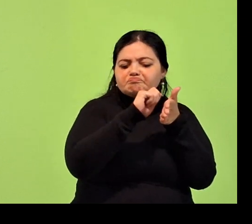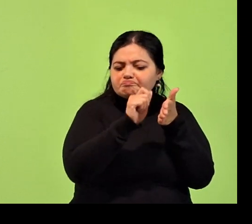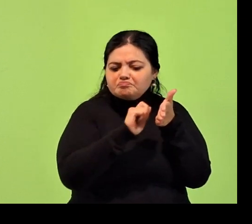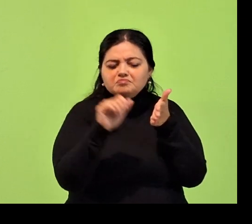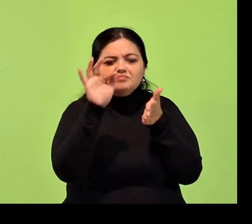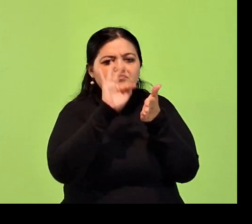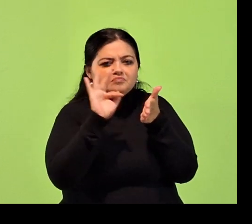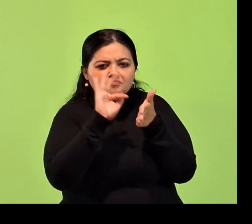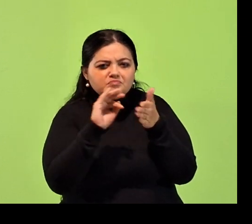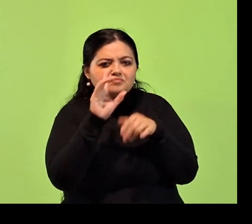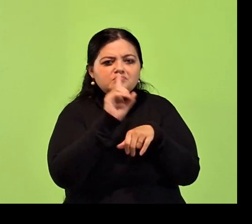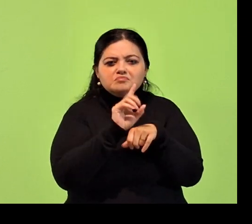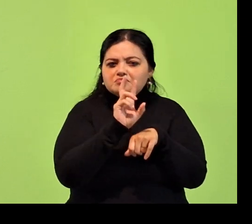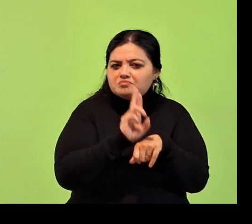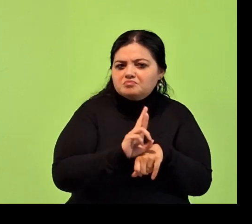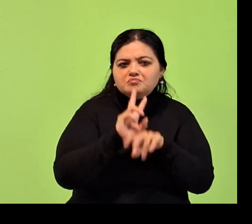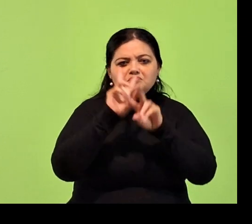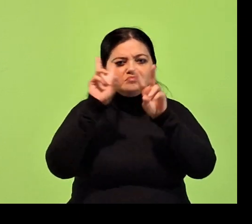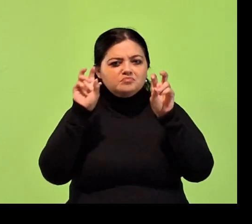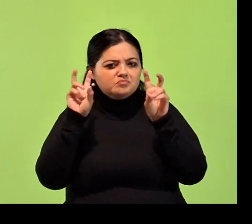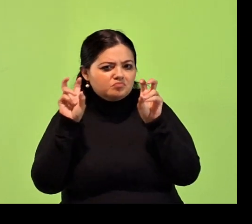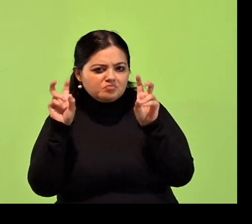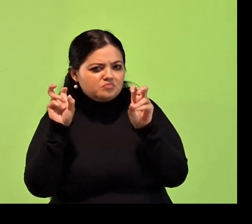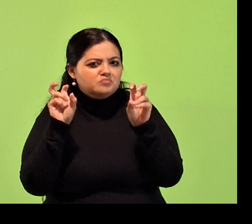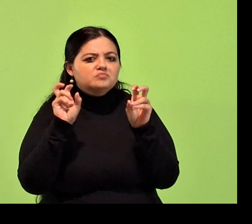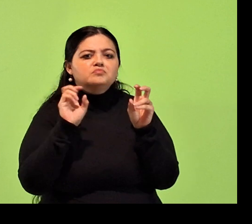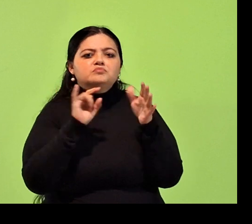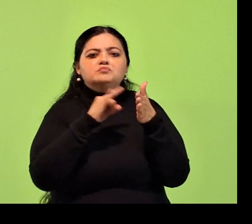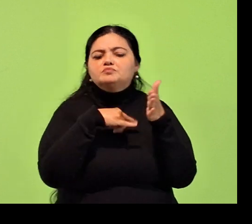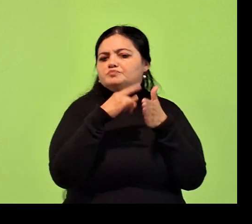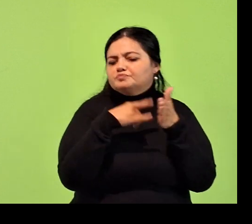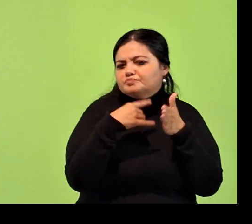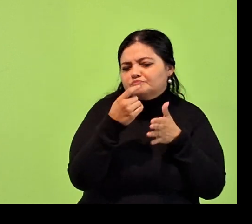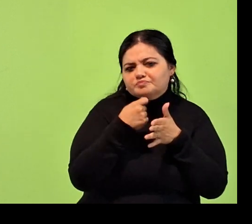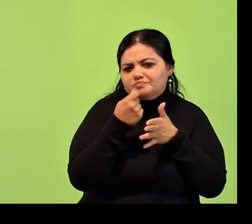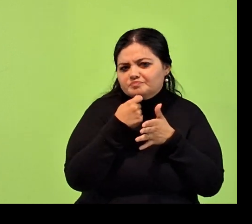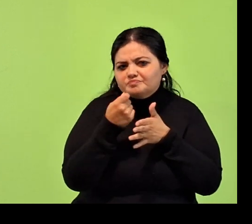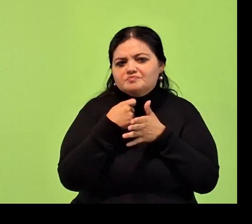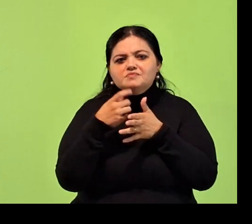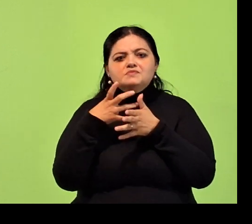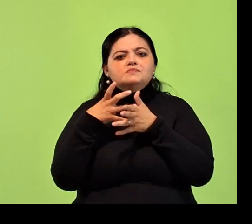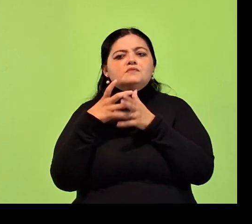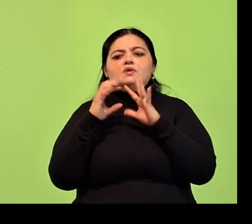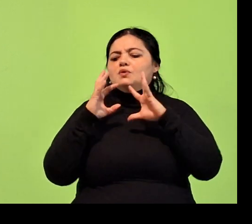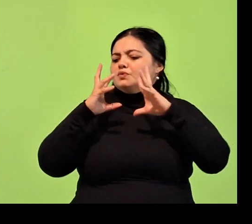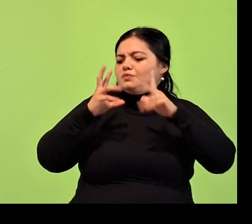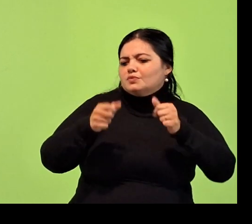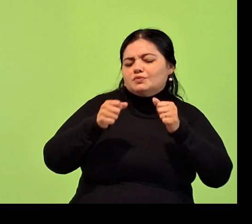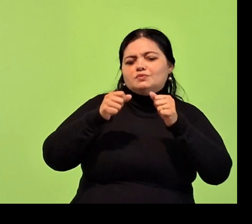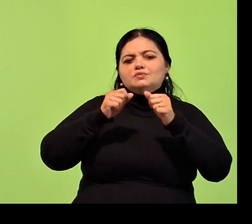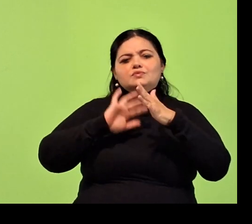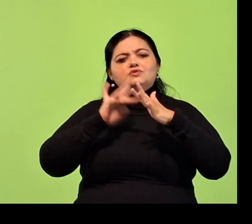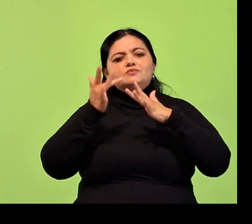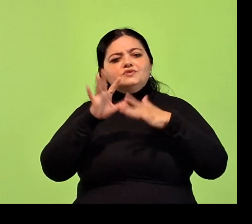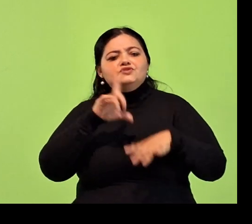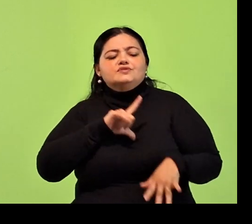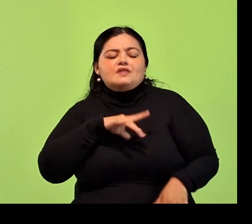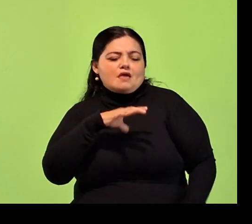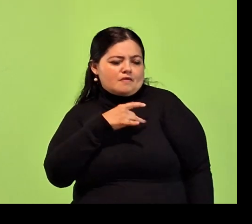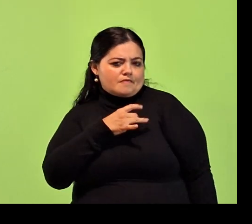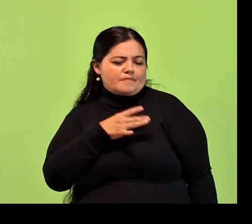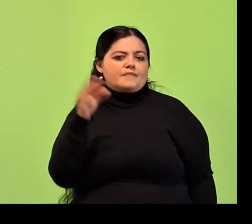teses de doutorado, documentários, podcasts e qualquer outro material de mídia que aborde fenômenos de pânico no